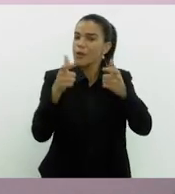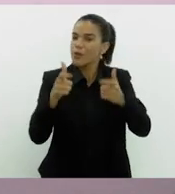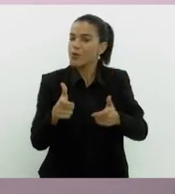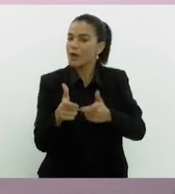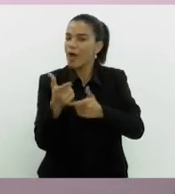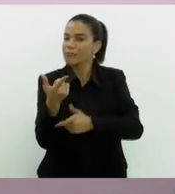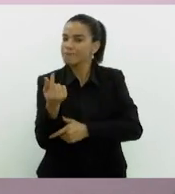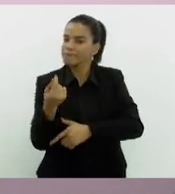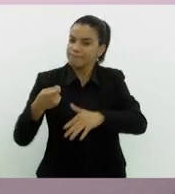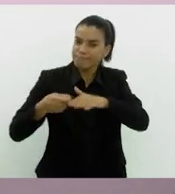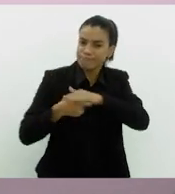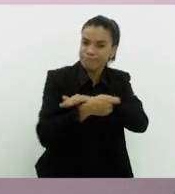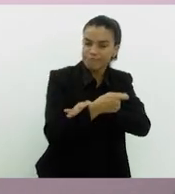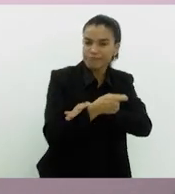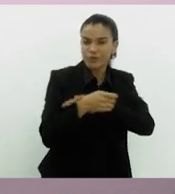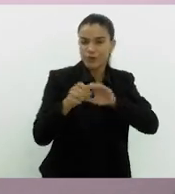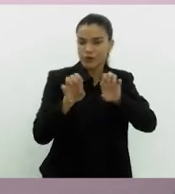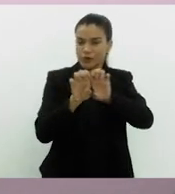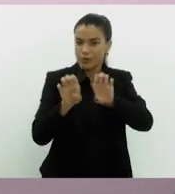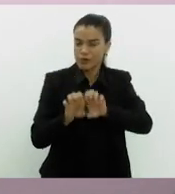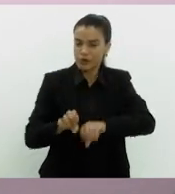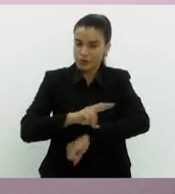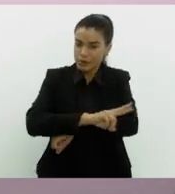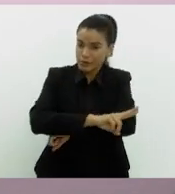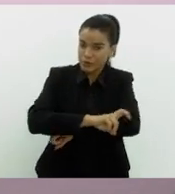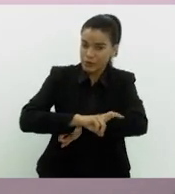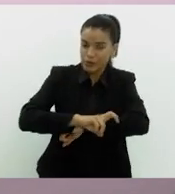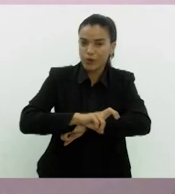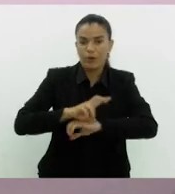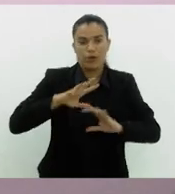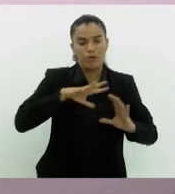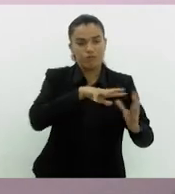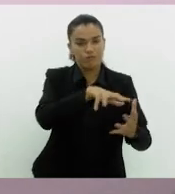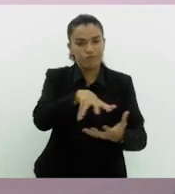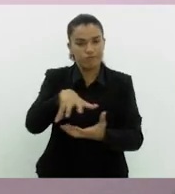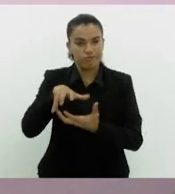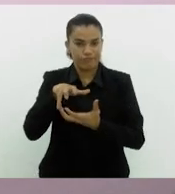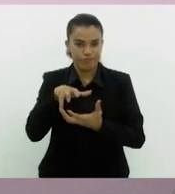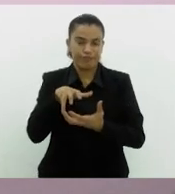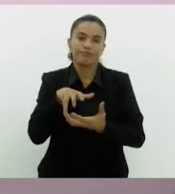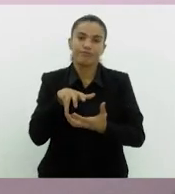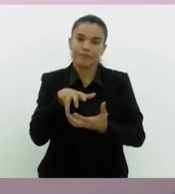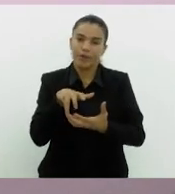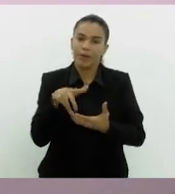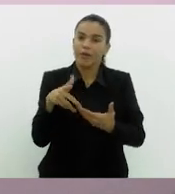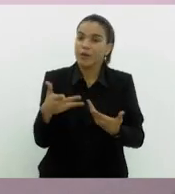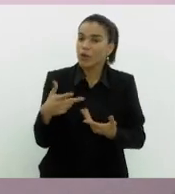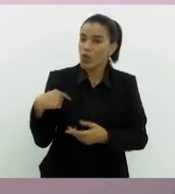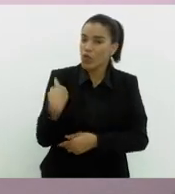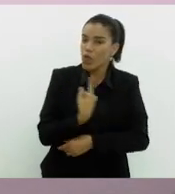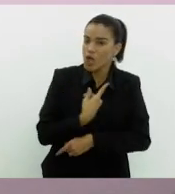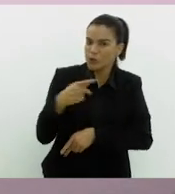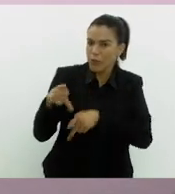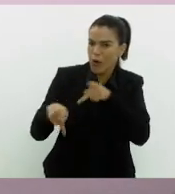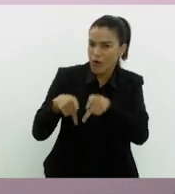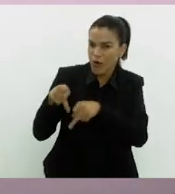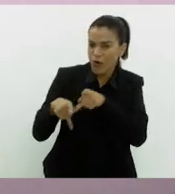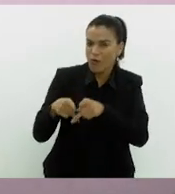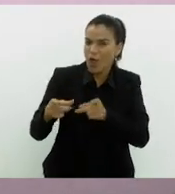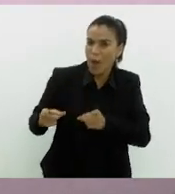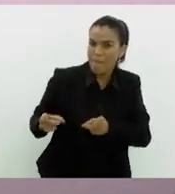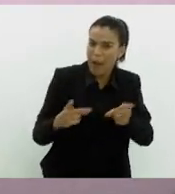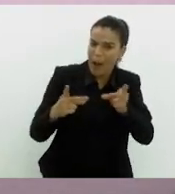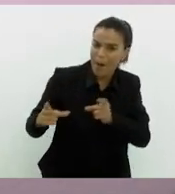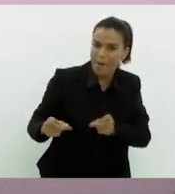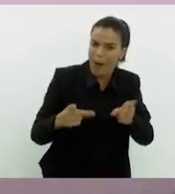financiamento e uma infraestrutura global que só está nos exaurindo como povos exportadores de